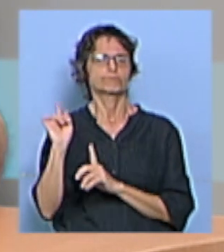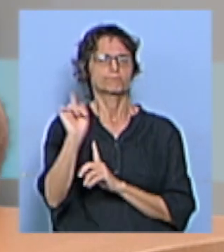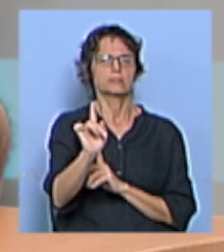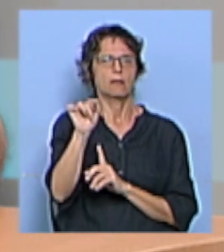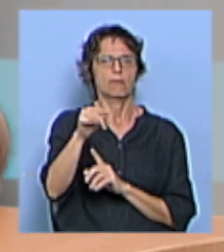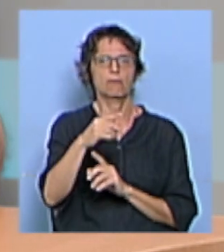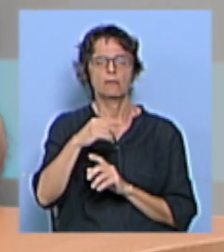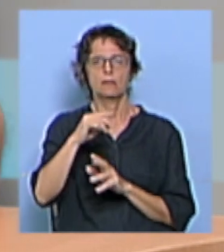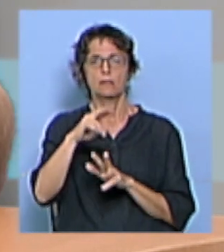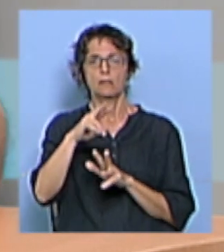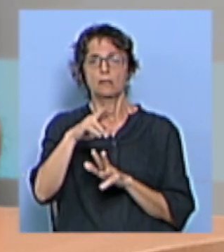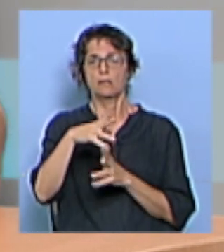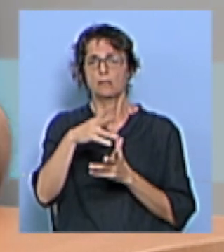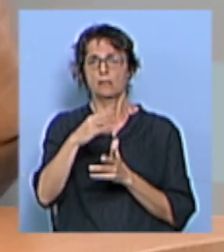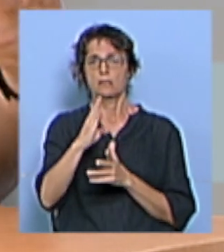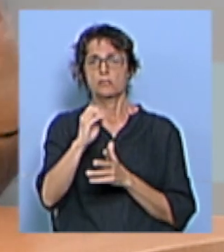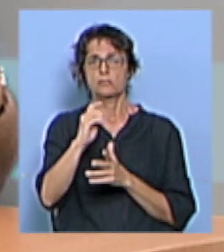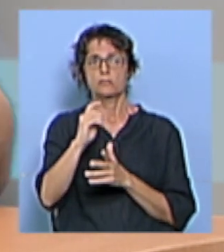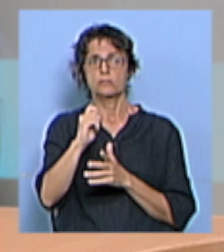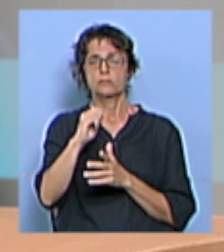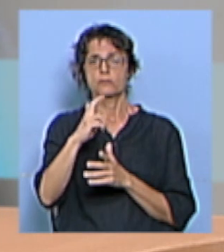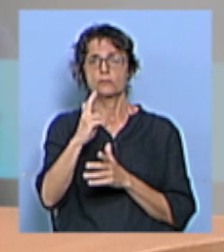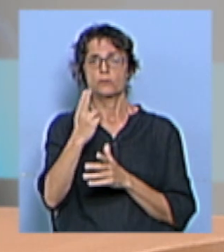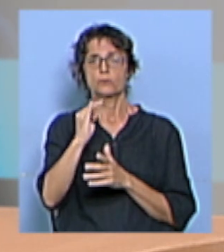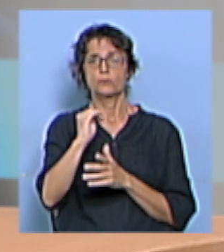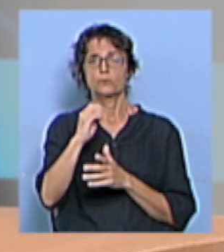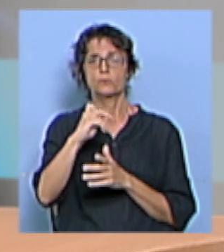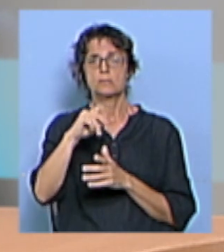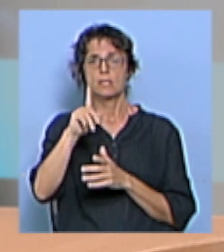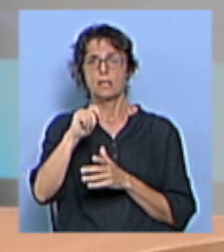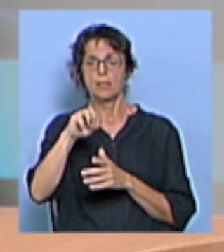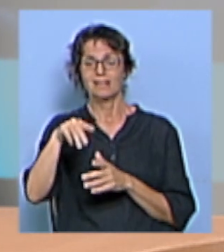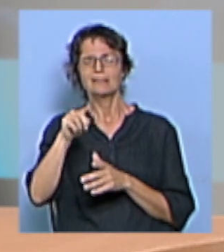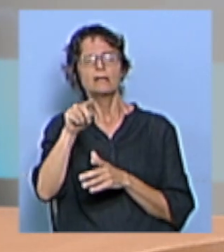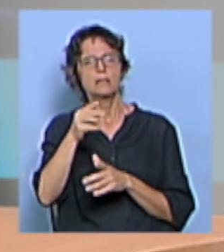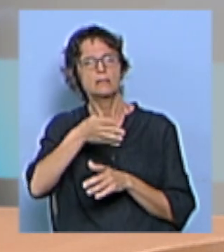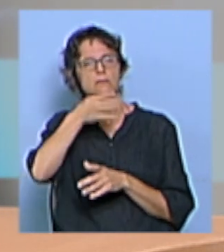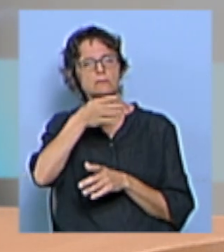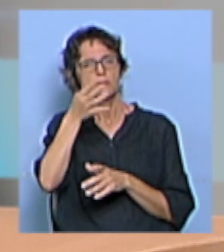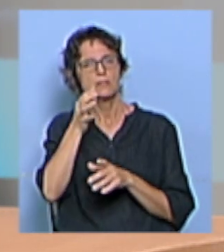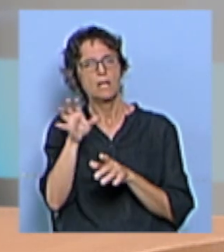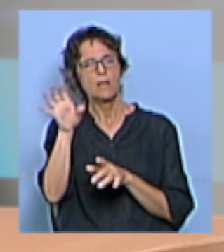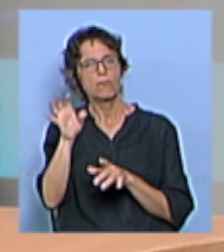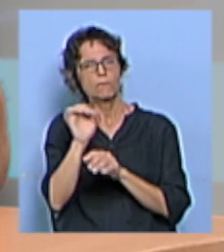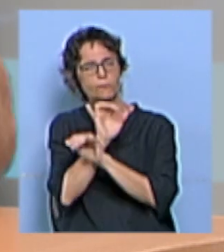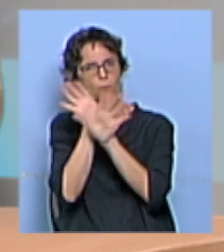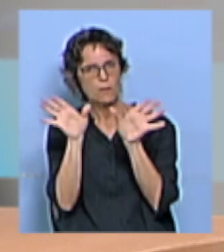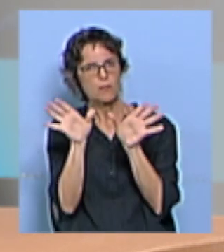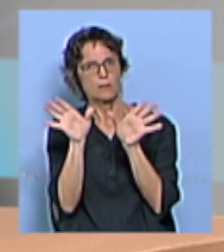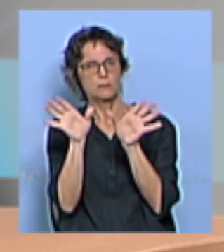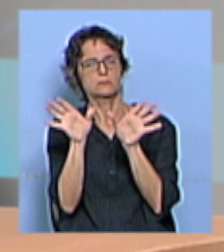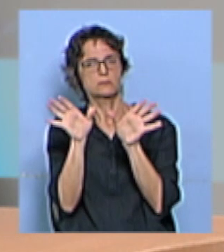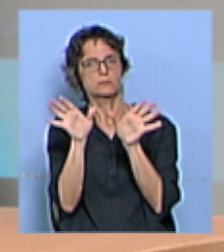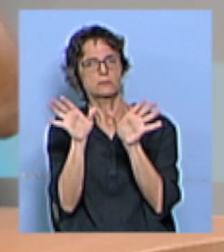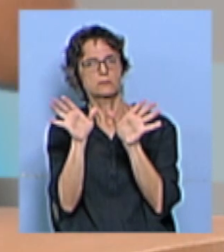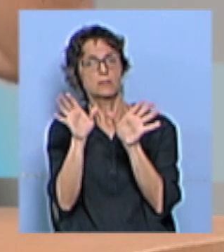Ora, os discípulos, nomeadamente os 12, os mais próximos de Jesus, sabem que isso, para falar bom português, era ir